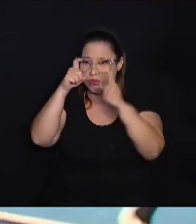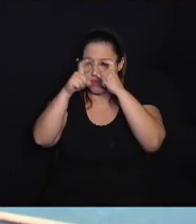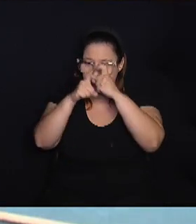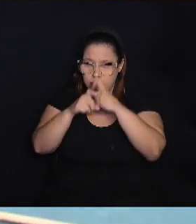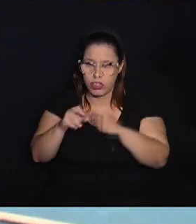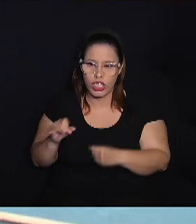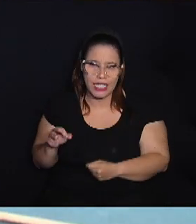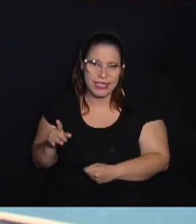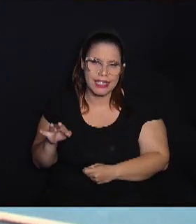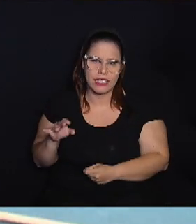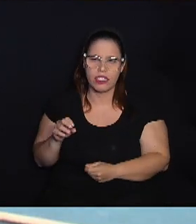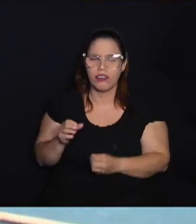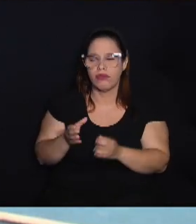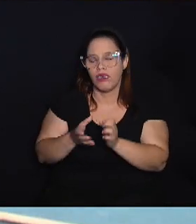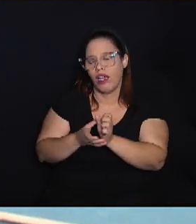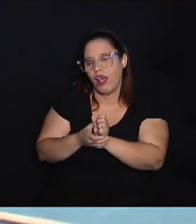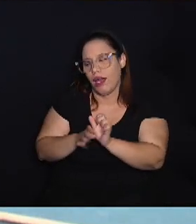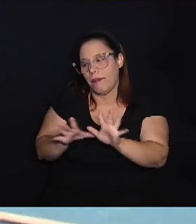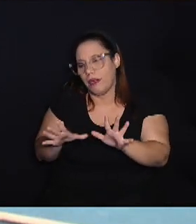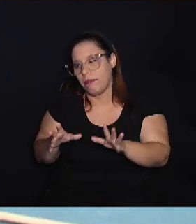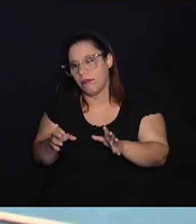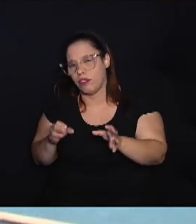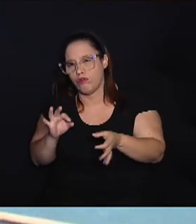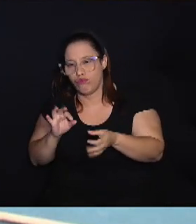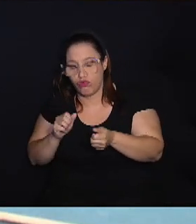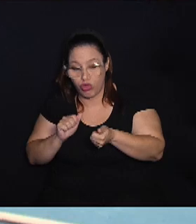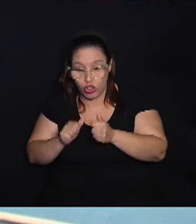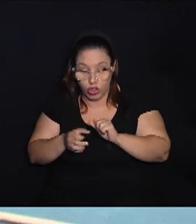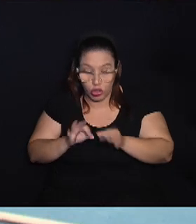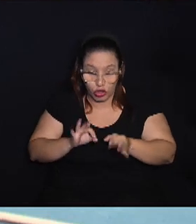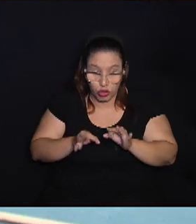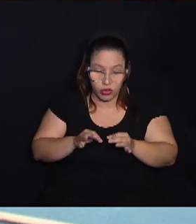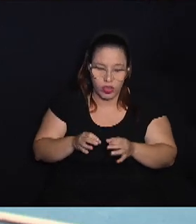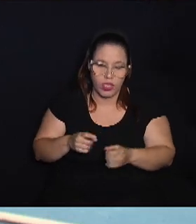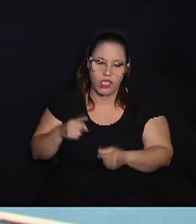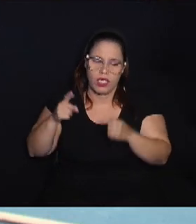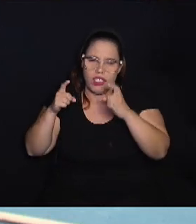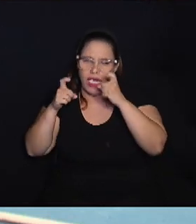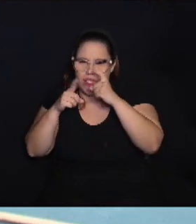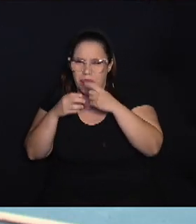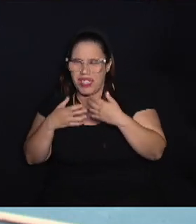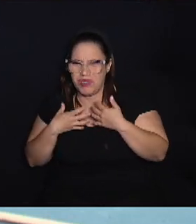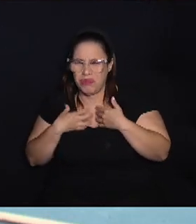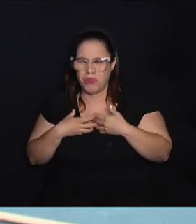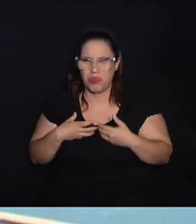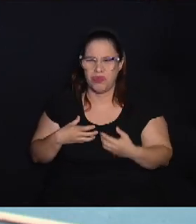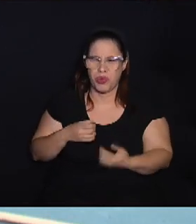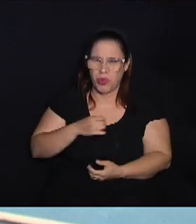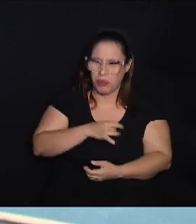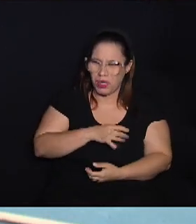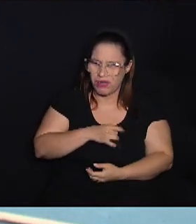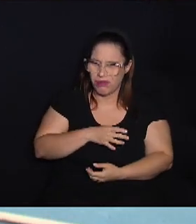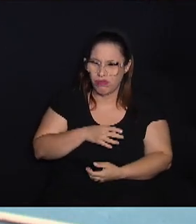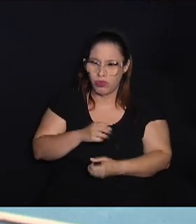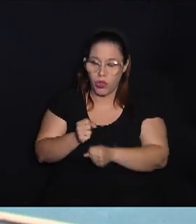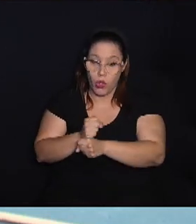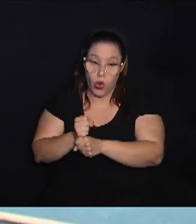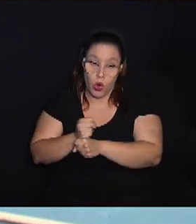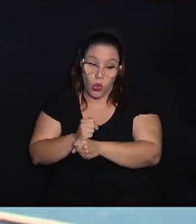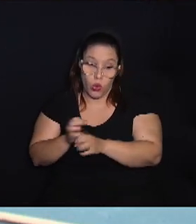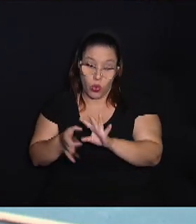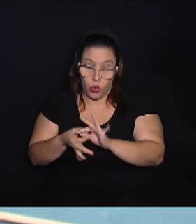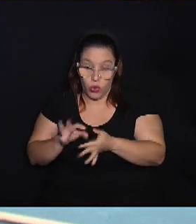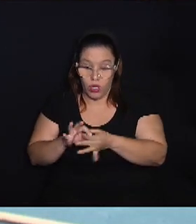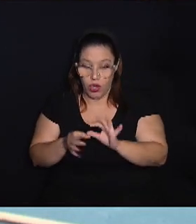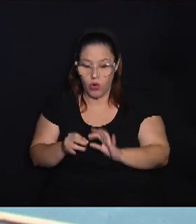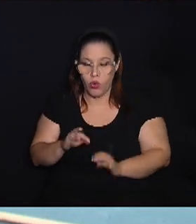lesão, a gente teve que abrir mão de competições, então esse ano eu estava bem apreensiva. Eu acho que o ano olímpico ele já é apreensivo para